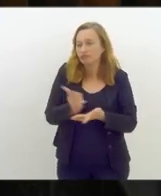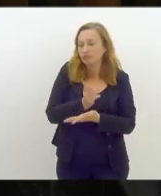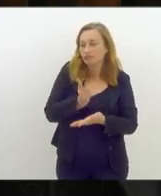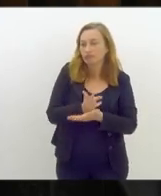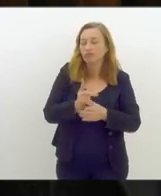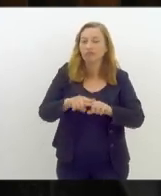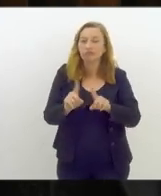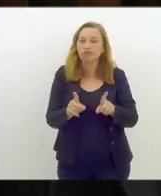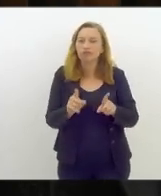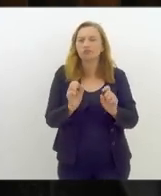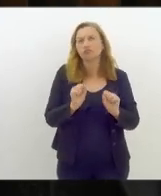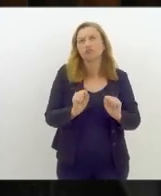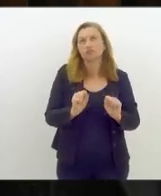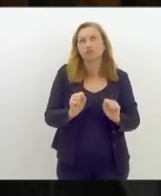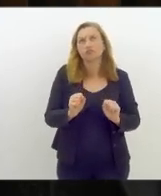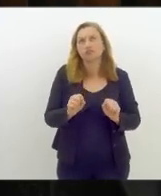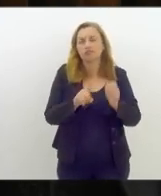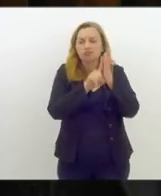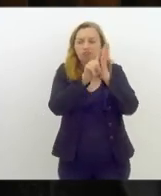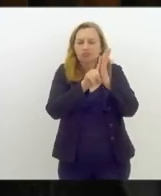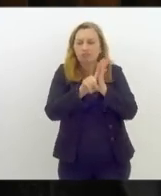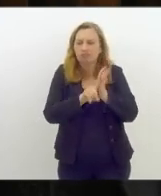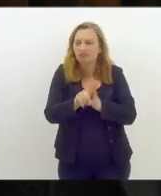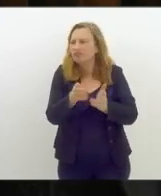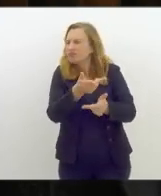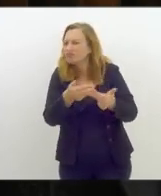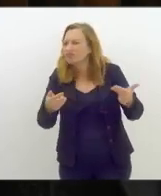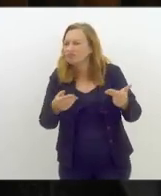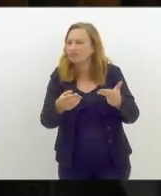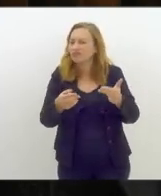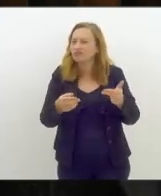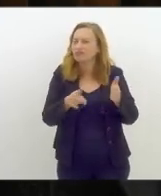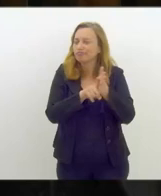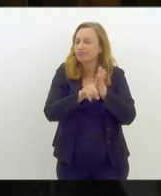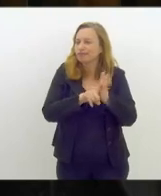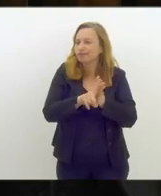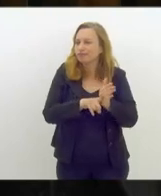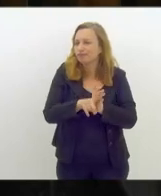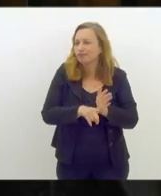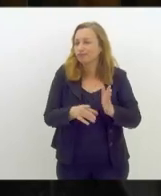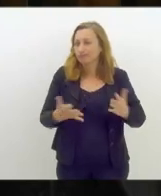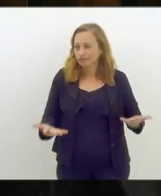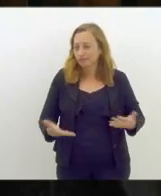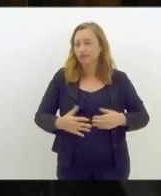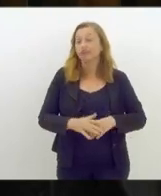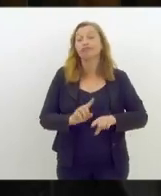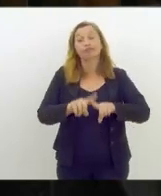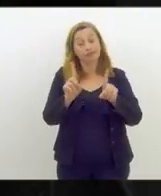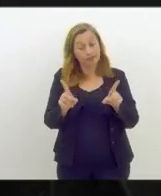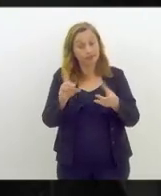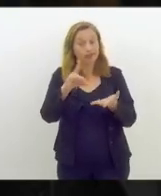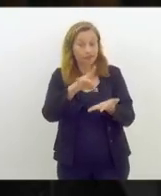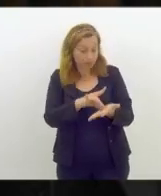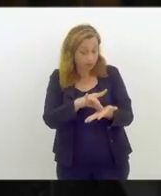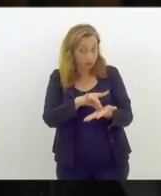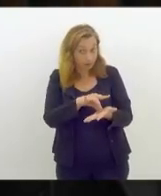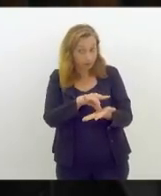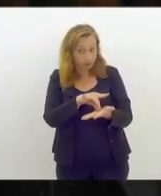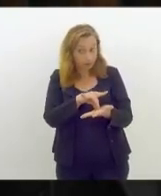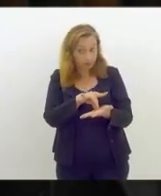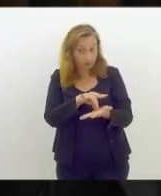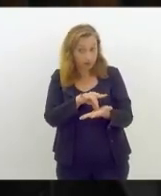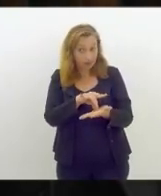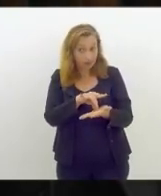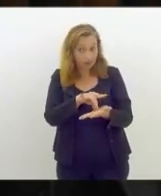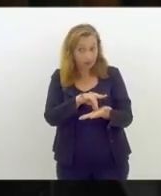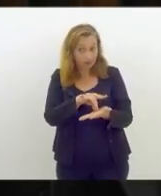fazer 2.000 análises de conjuntura eleitoral. Mas, na verdade,